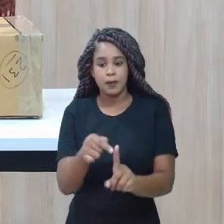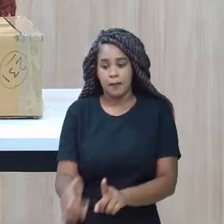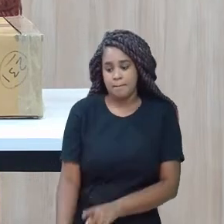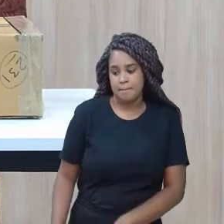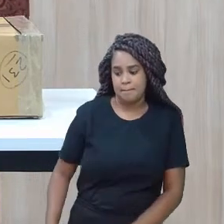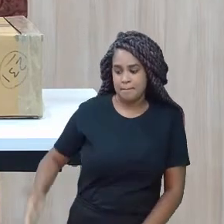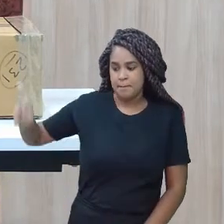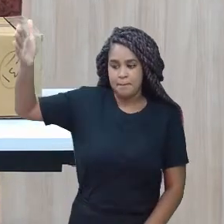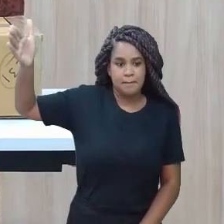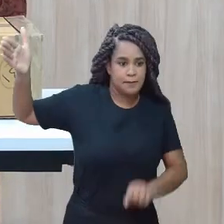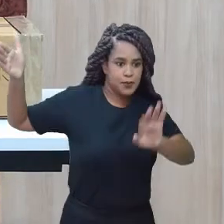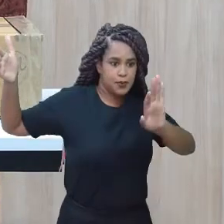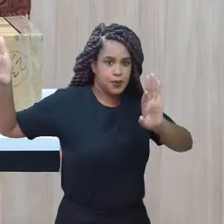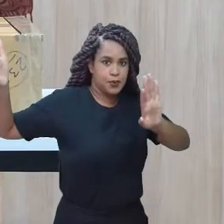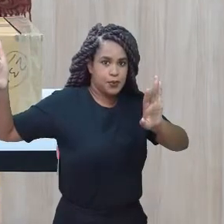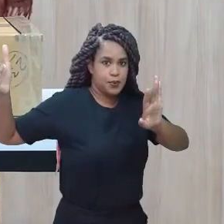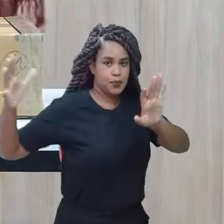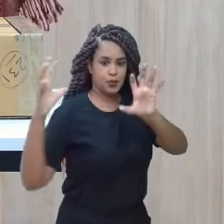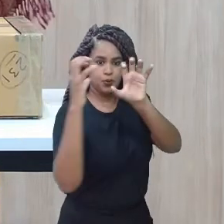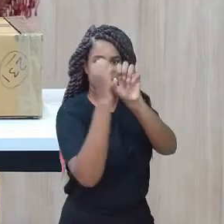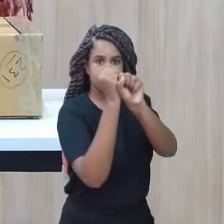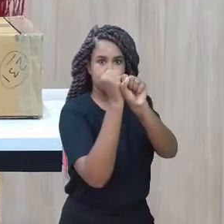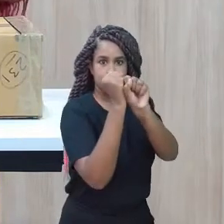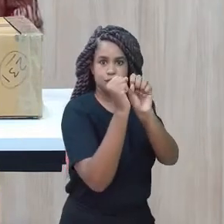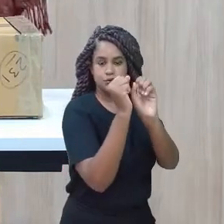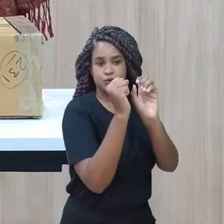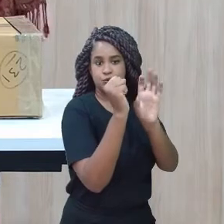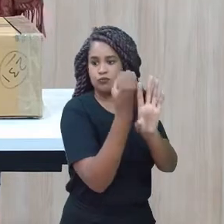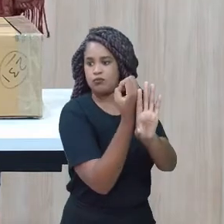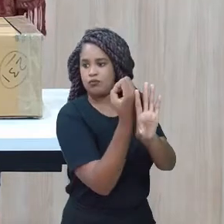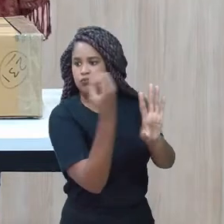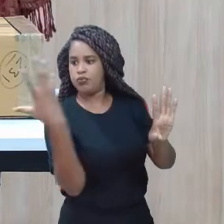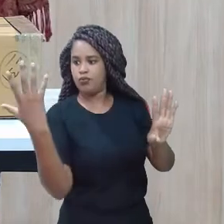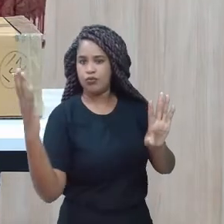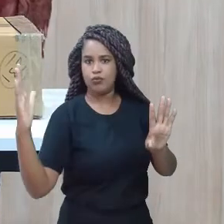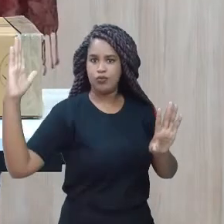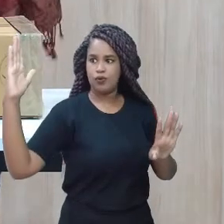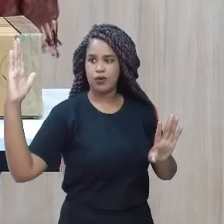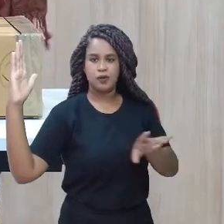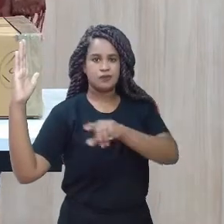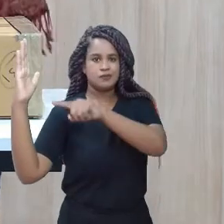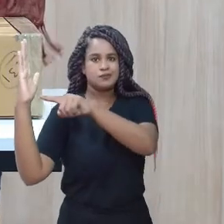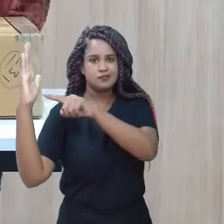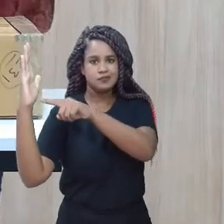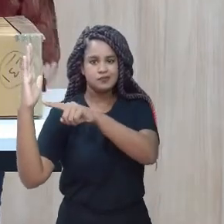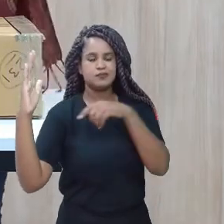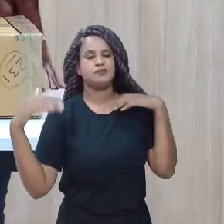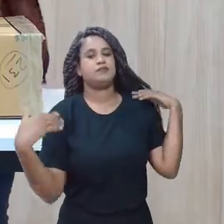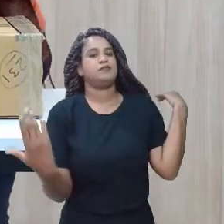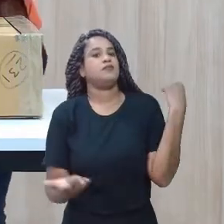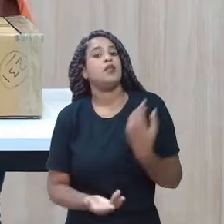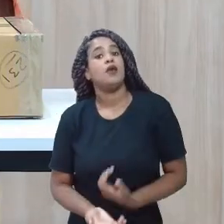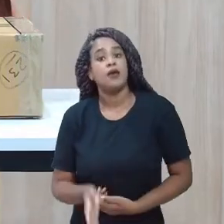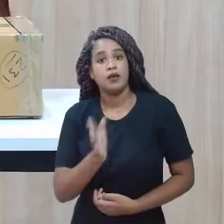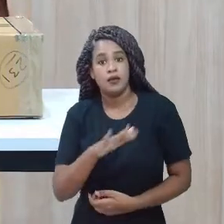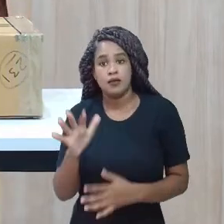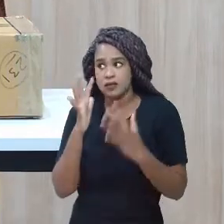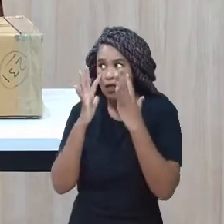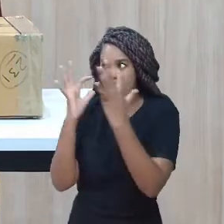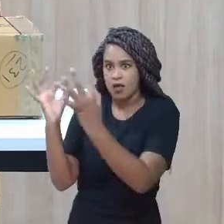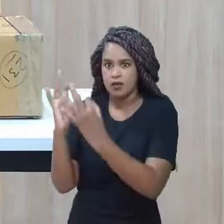projetando, né, com a resta da luz na caverna, a criança se distraía.